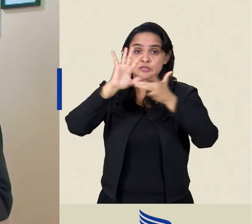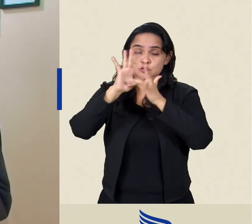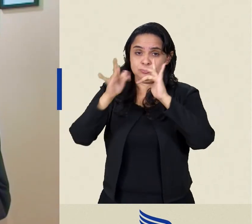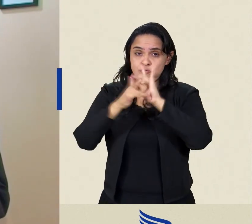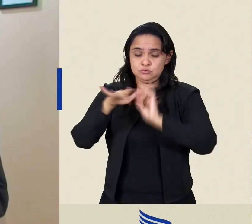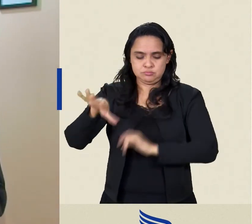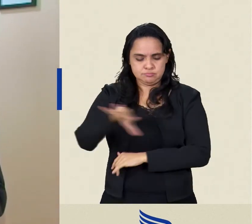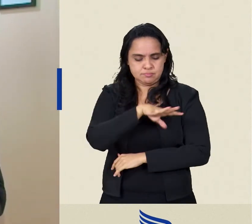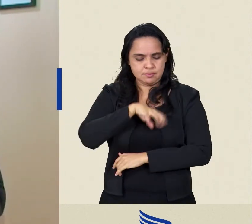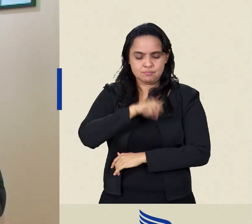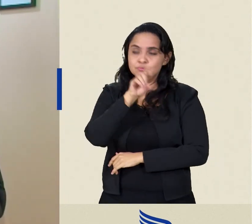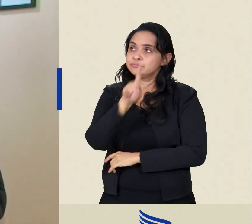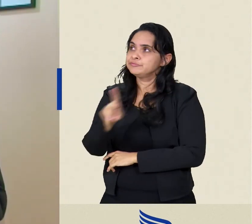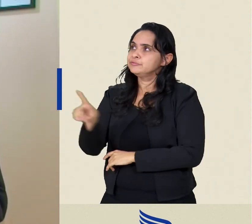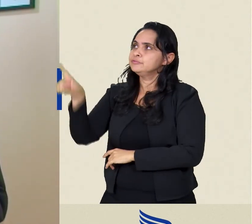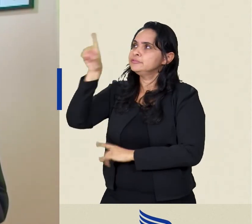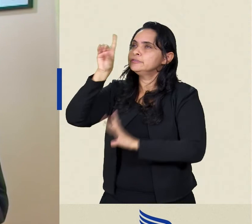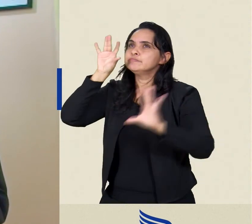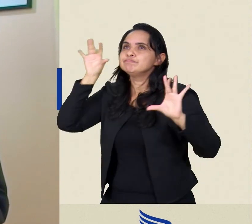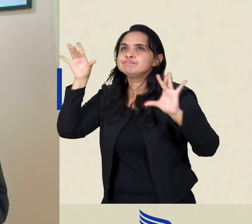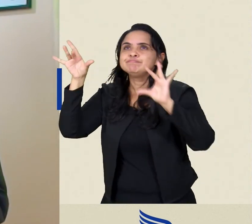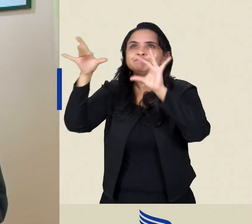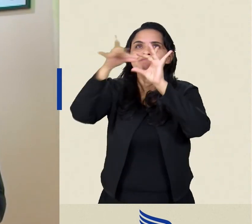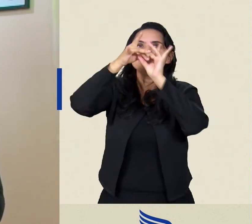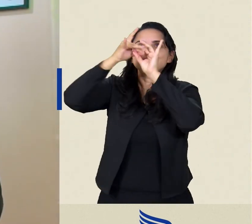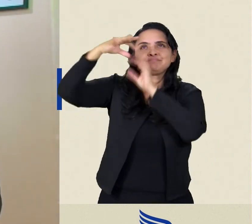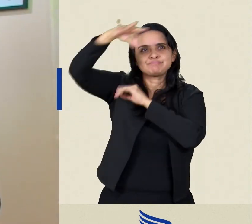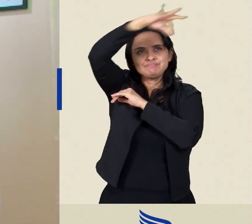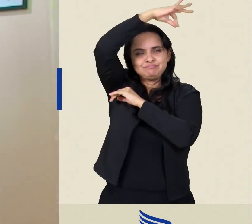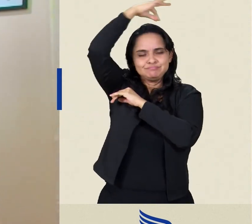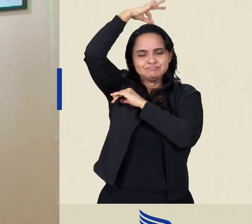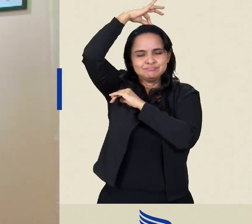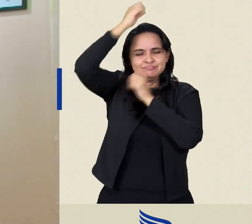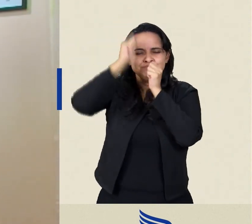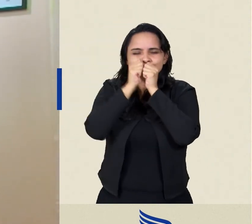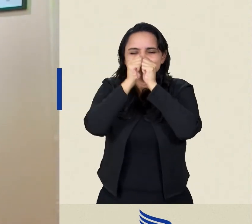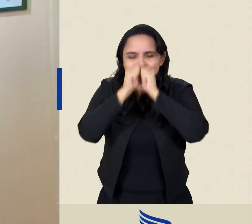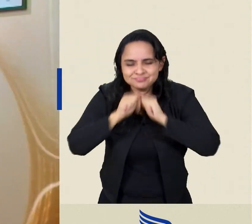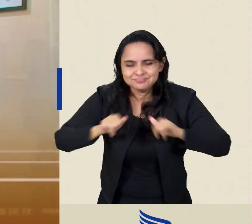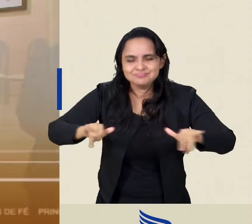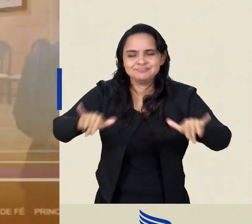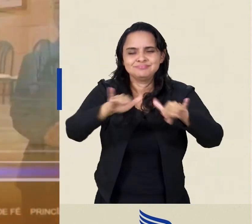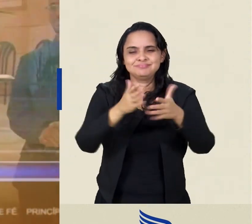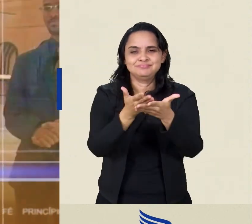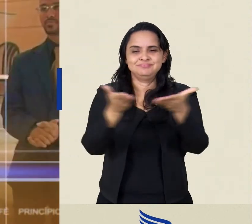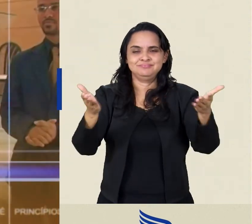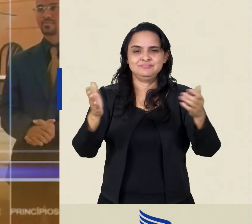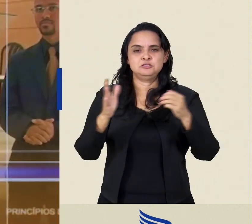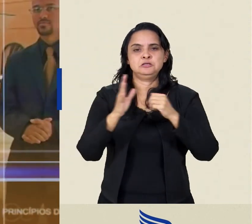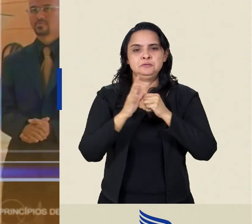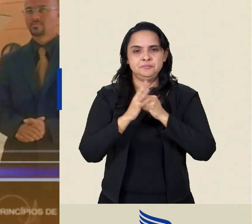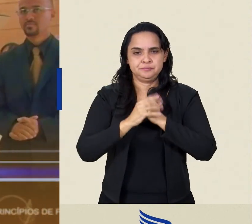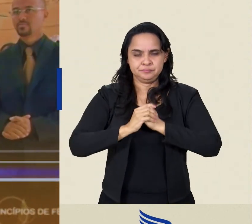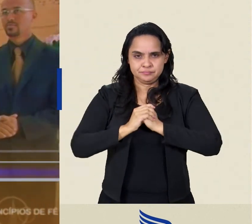de Deus e a comunhão do Espírito Santo seja com todos vós. Amém.